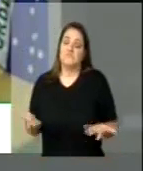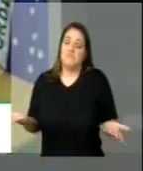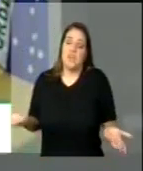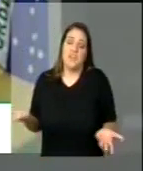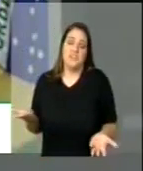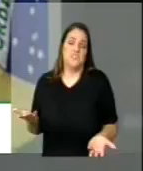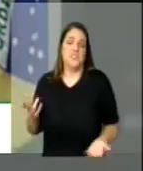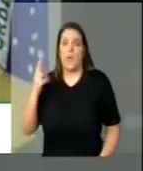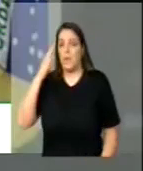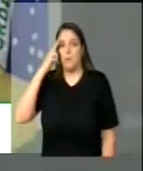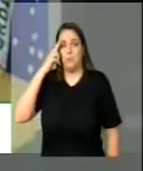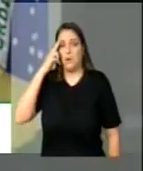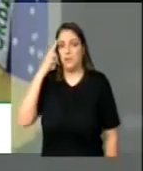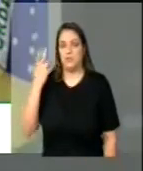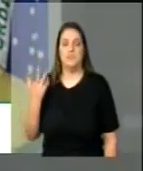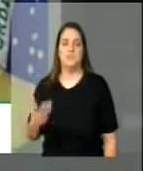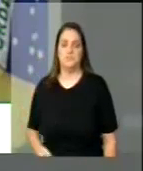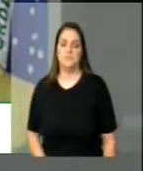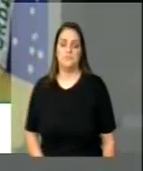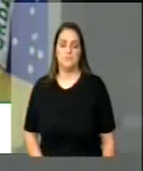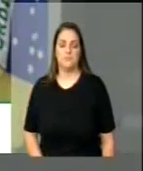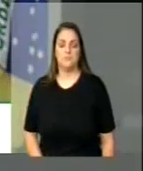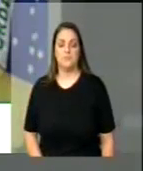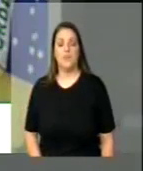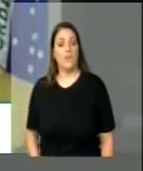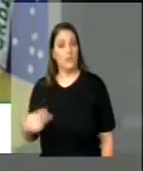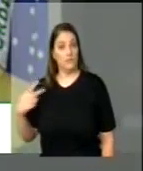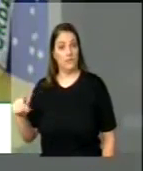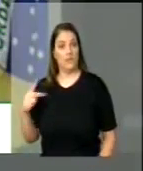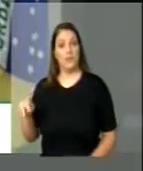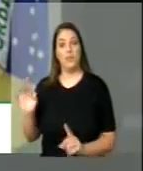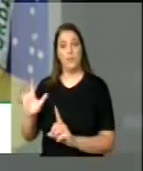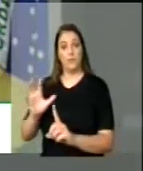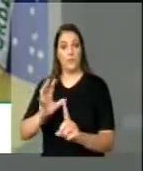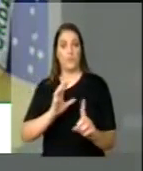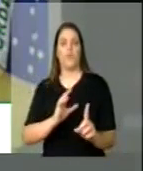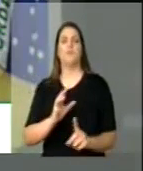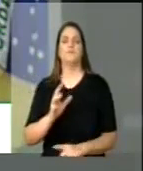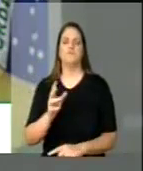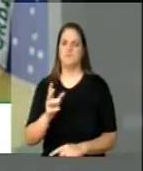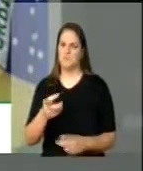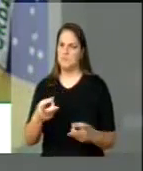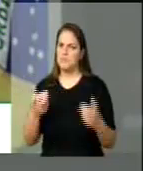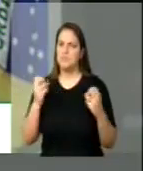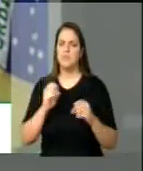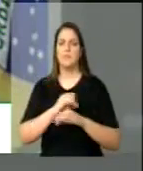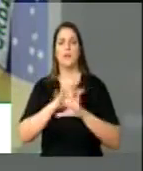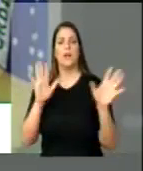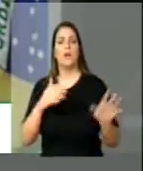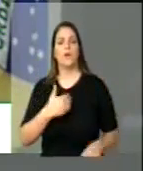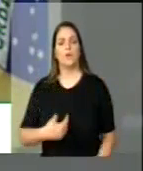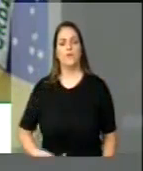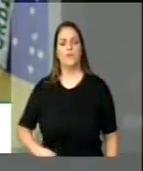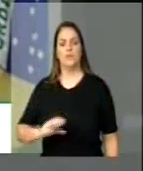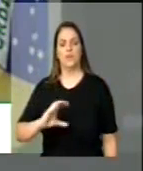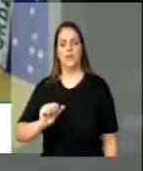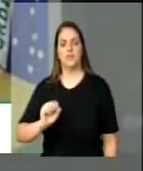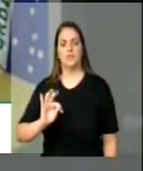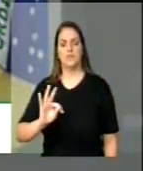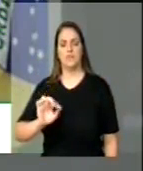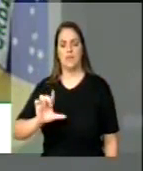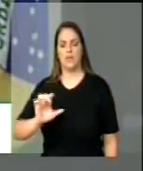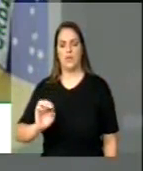destinos nacionais pode ser avaliada a partir da atuação no governo Castelo Branco, do qual foi ministro